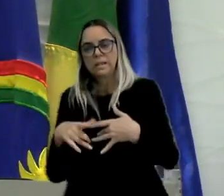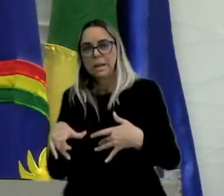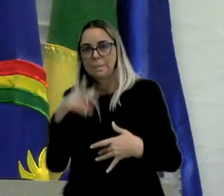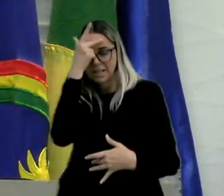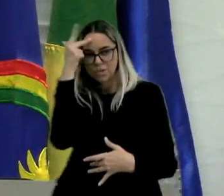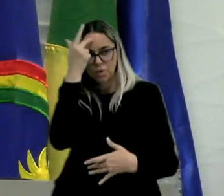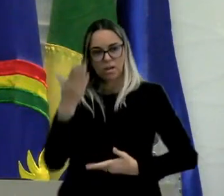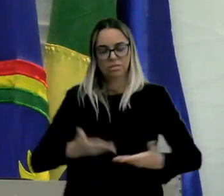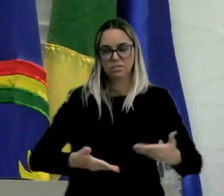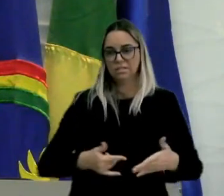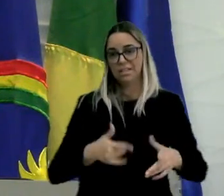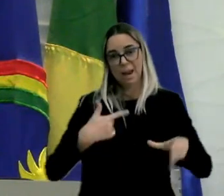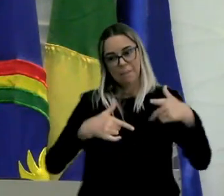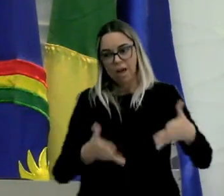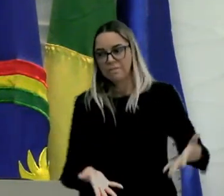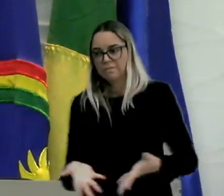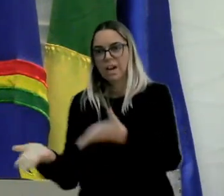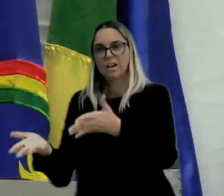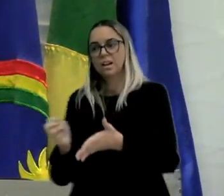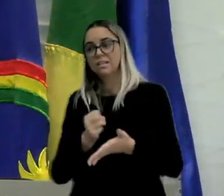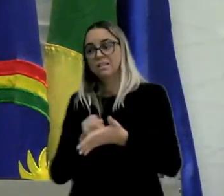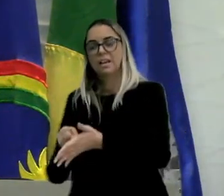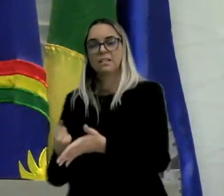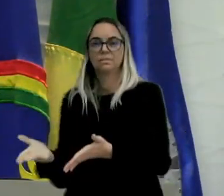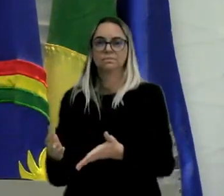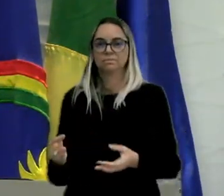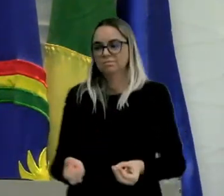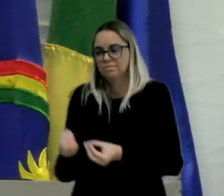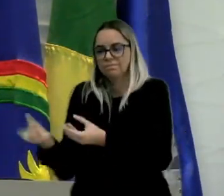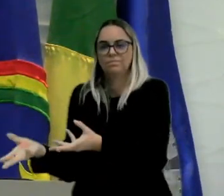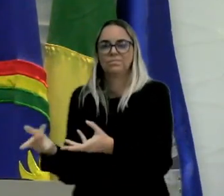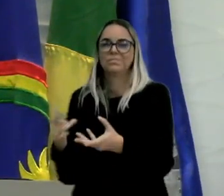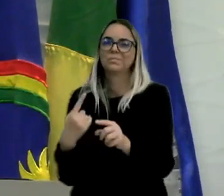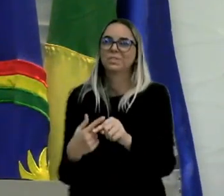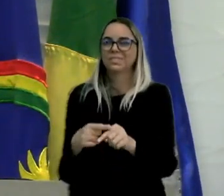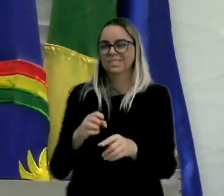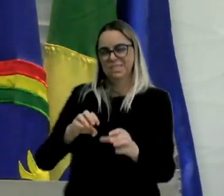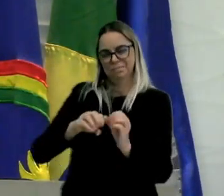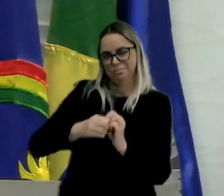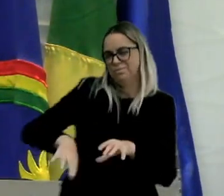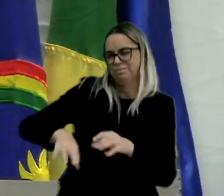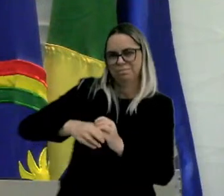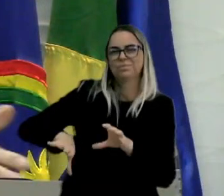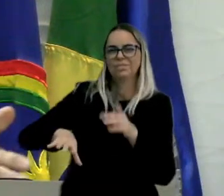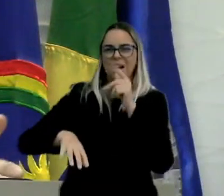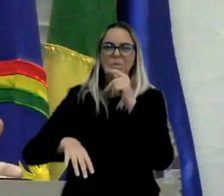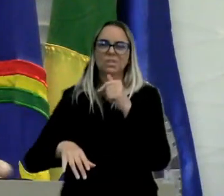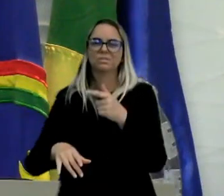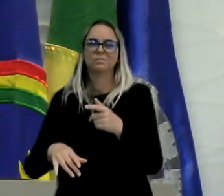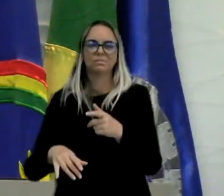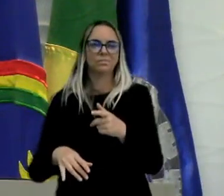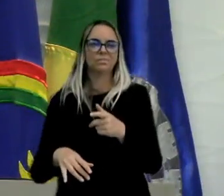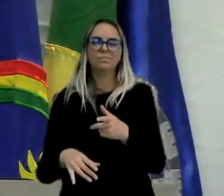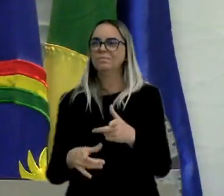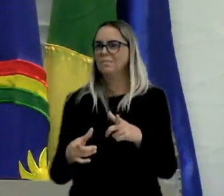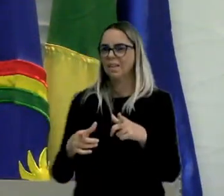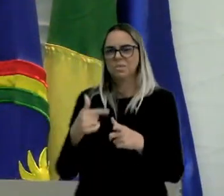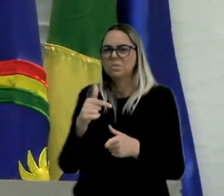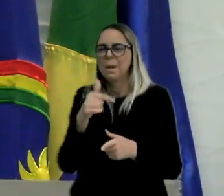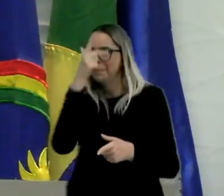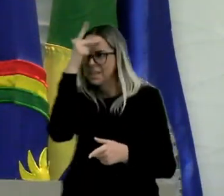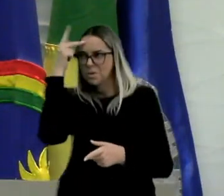para acompanhar o abastecimento da água da Vila que tem muito vazamento muito estouramento fica água derramando e não tem quem faça não tem quem